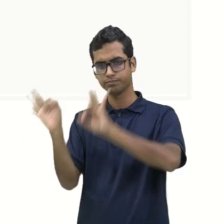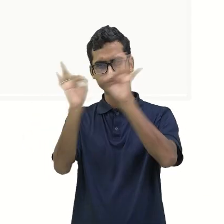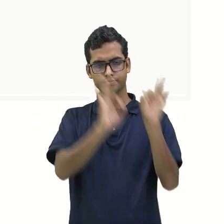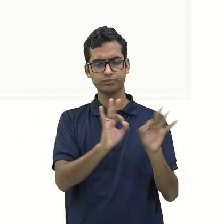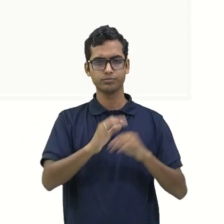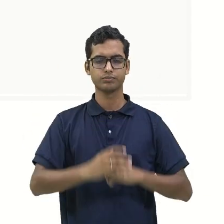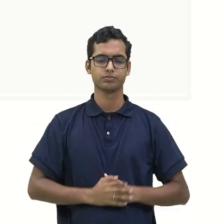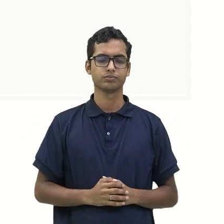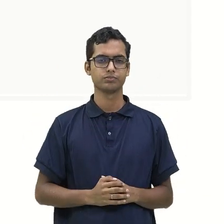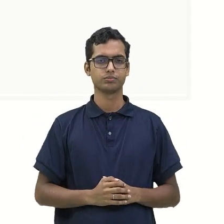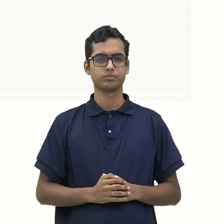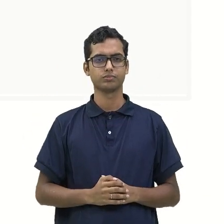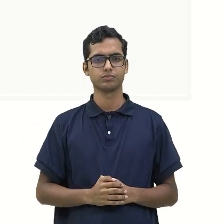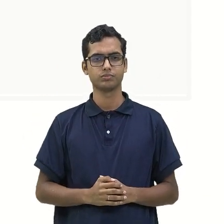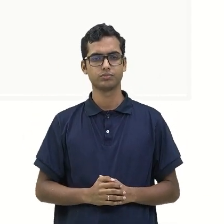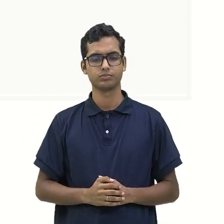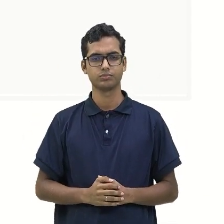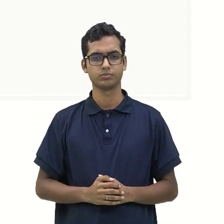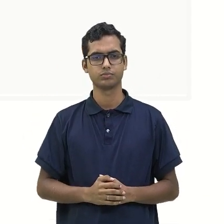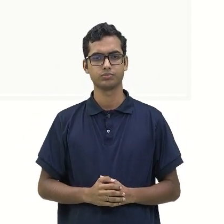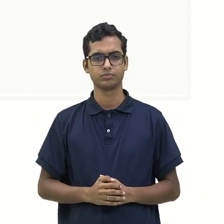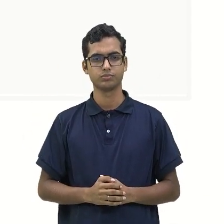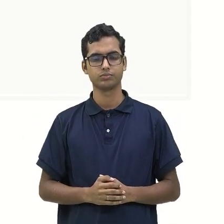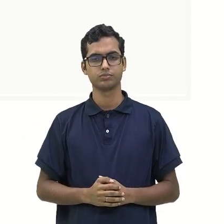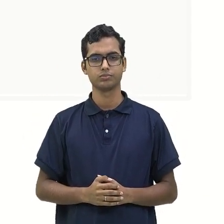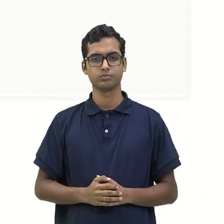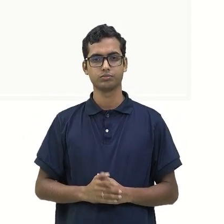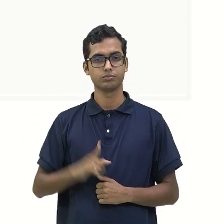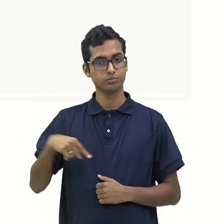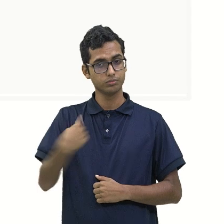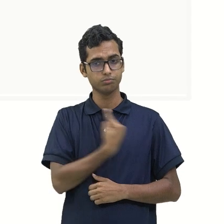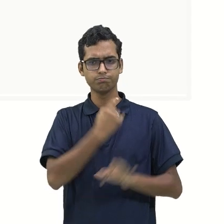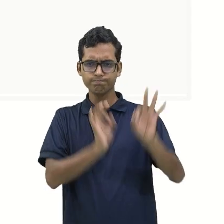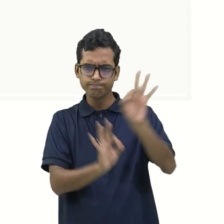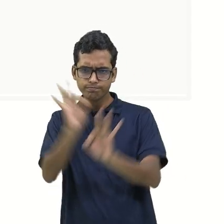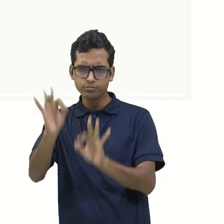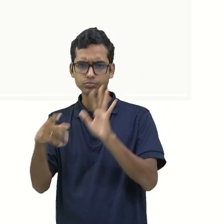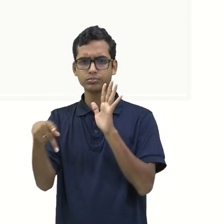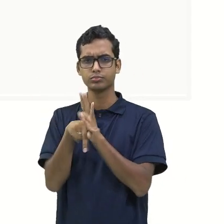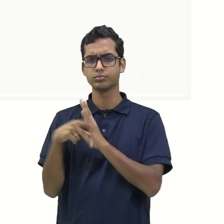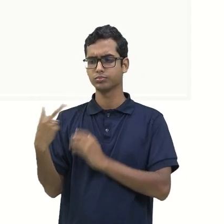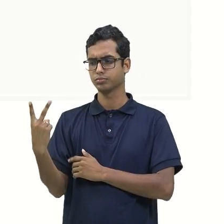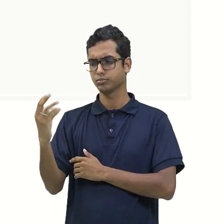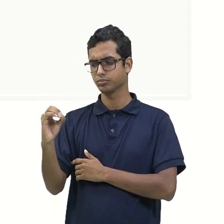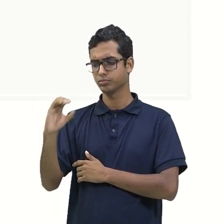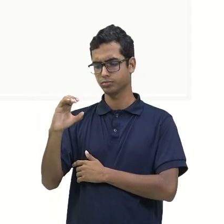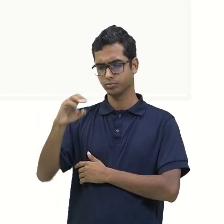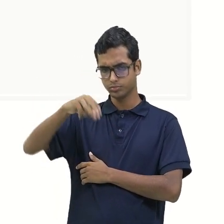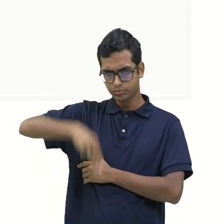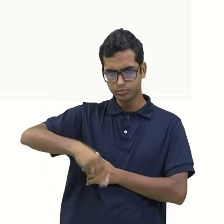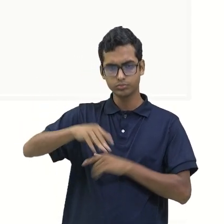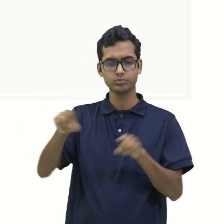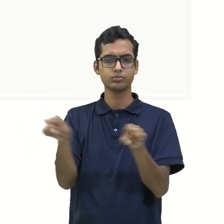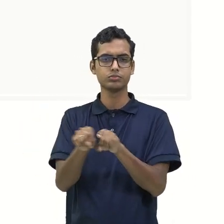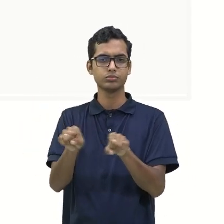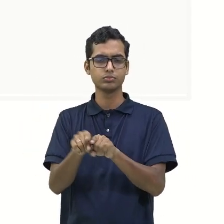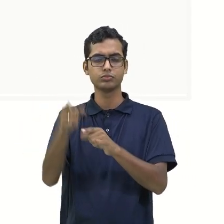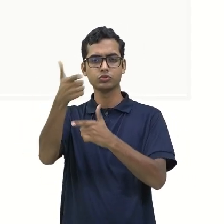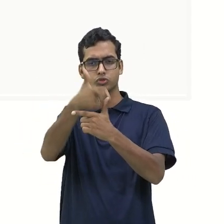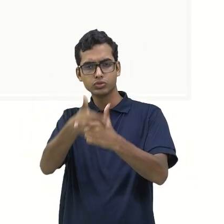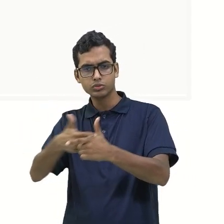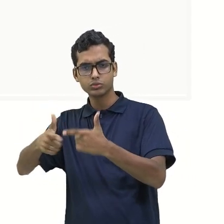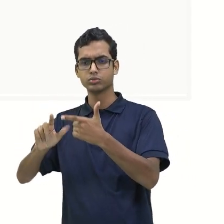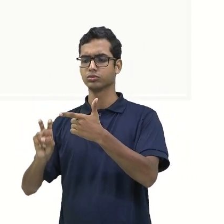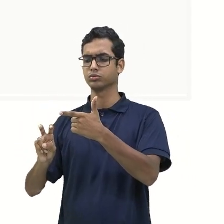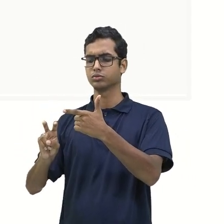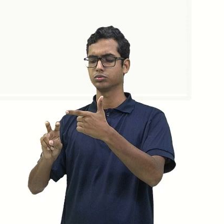Ou seja, nós vamos dividir 20 centímetros por 5.000. Professor,